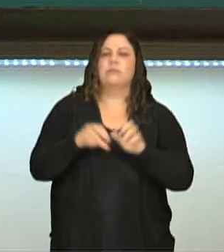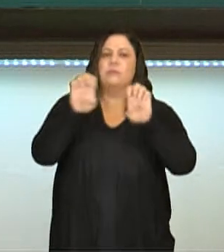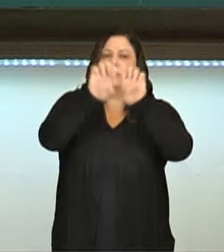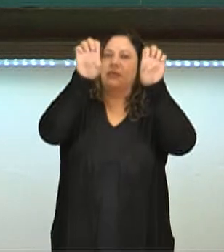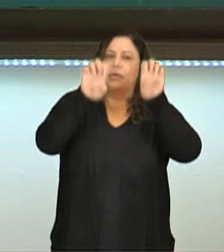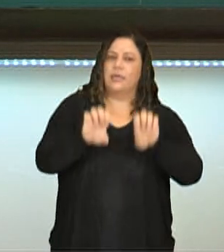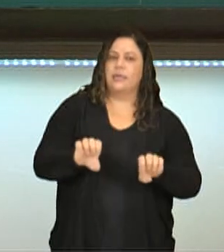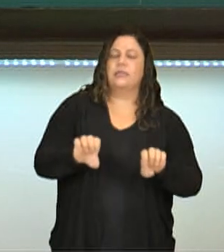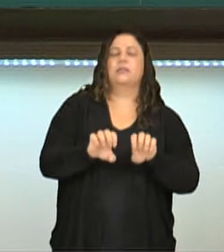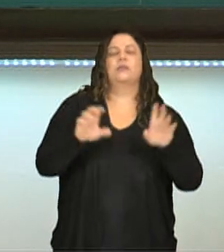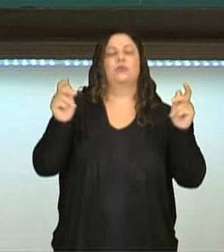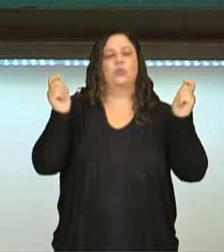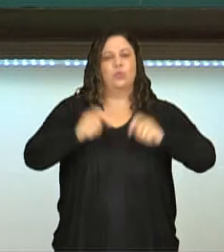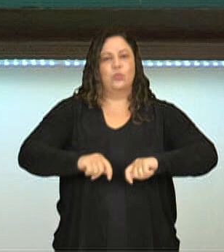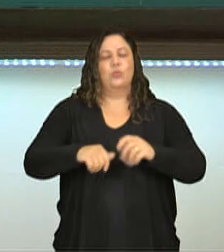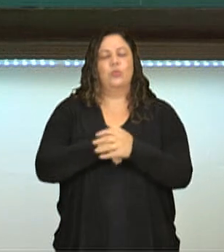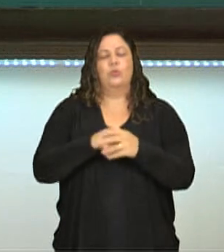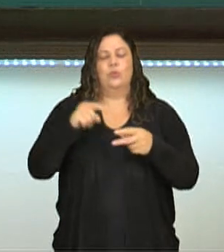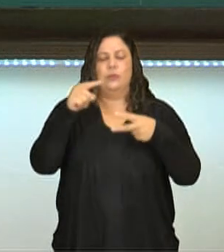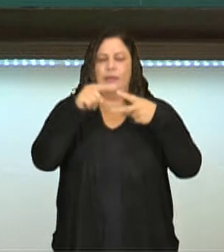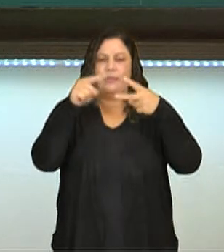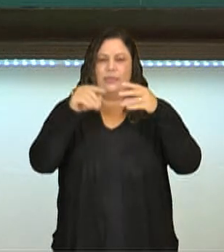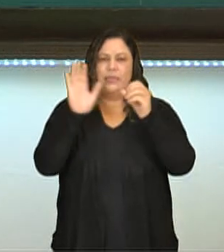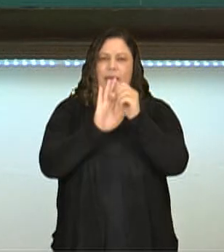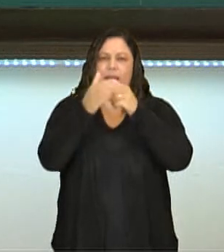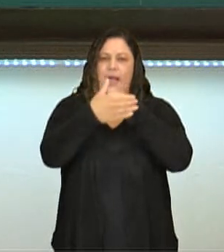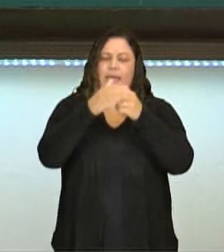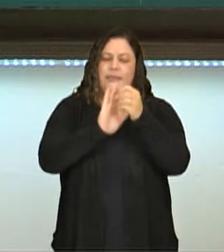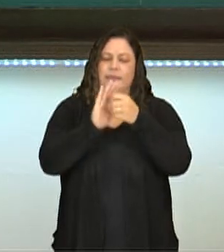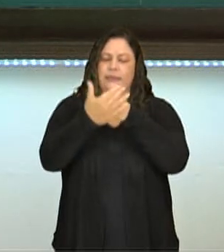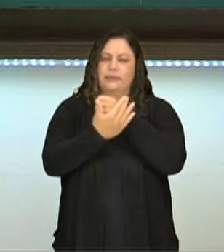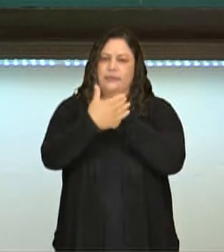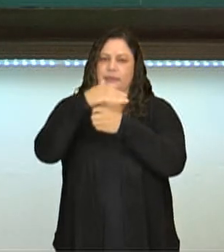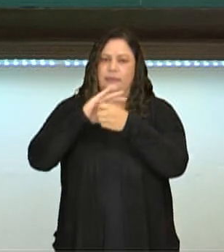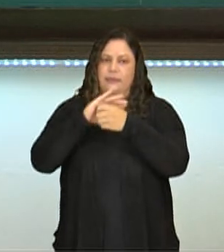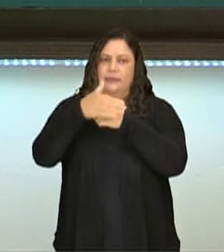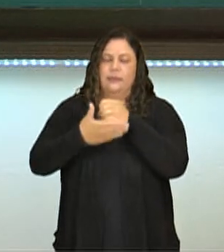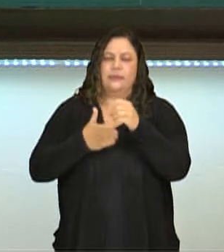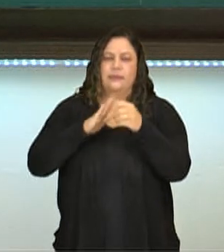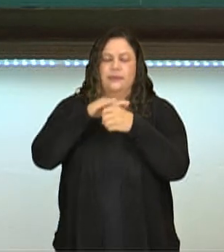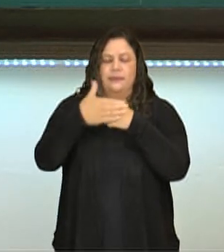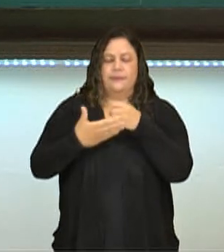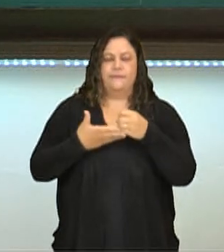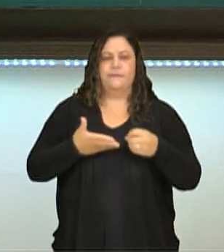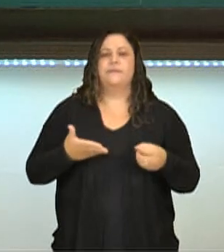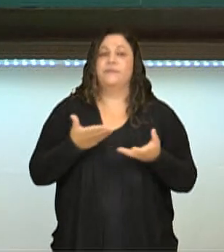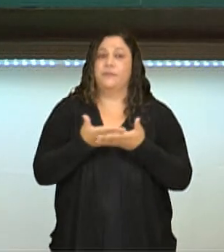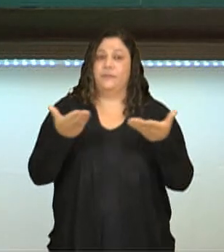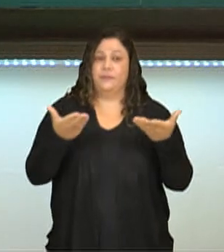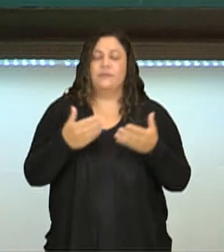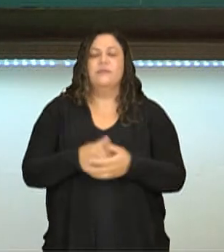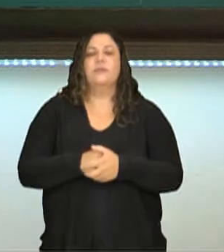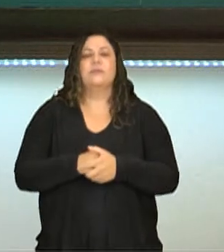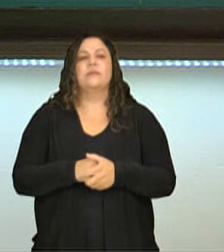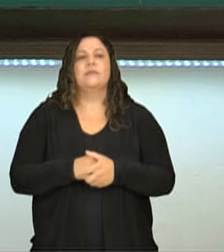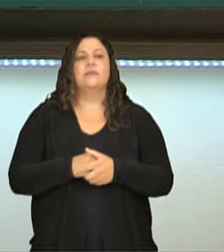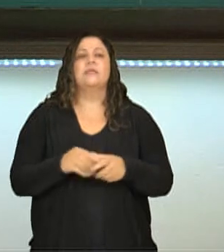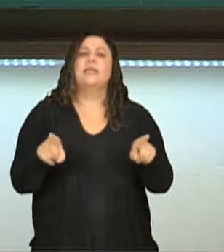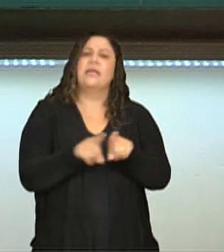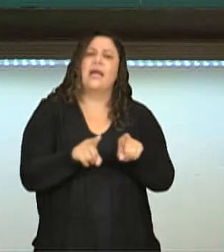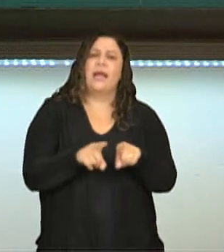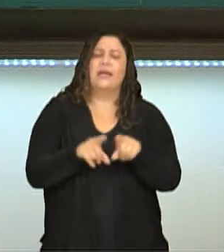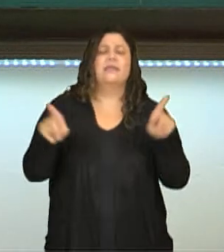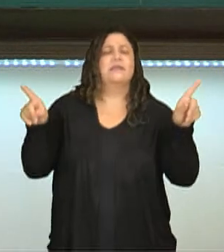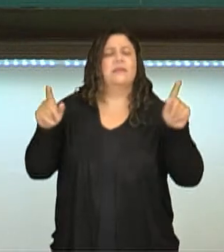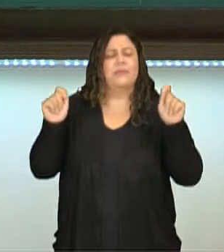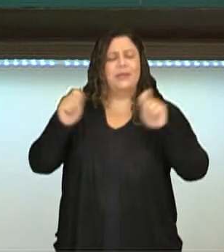camada fosfolipídica, da bicamada, das proteínas integrais e parciais que atravessam a membrana, e é uma atividade